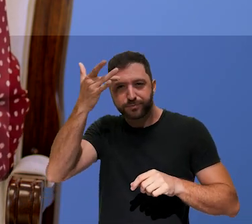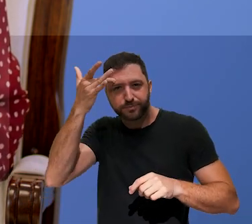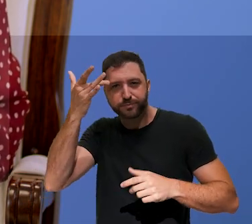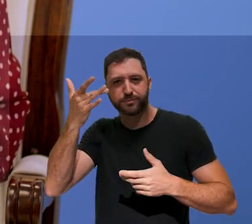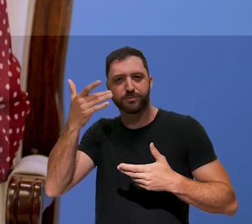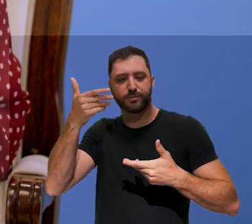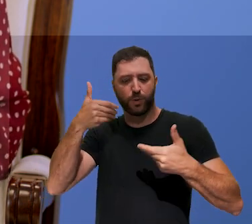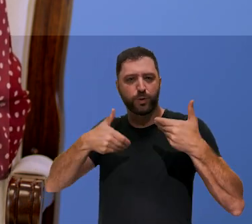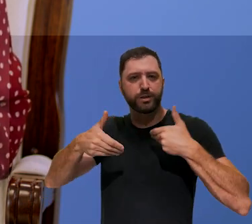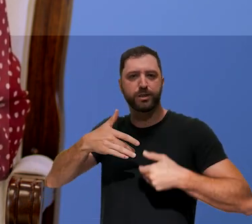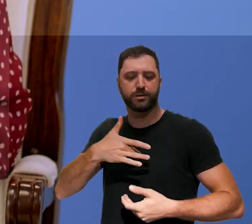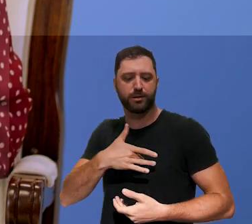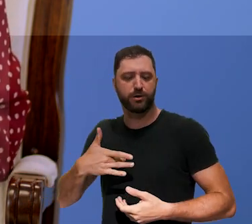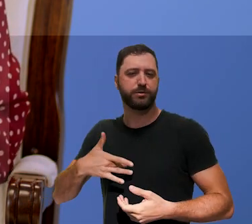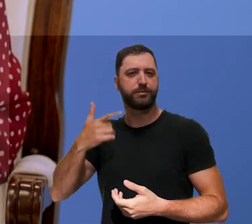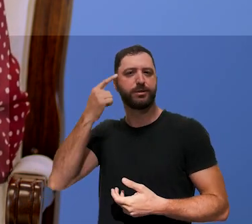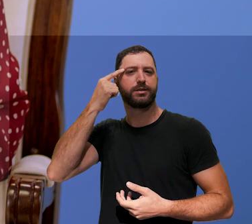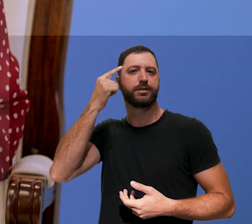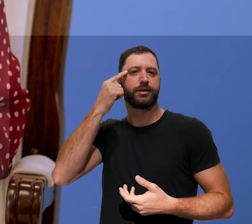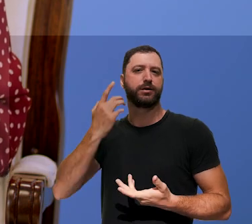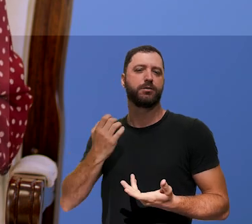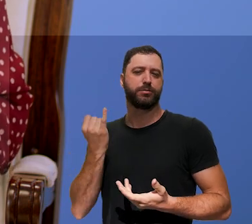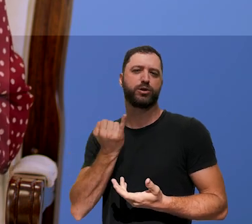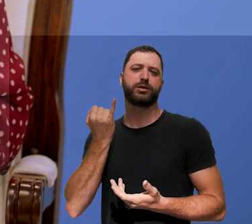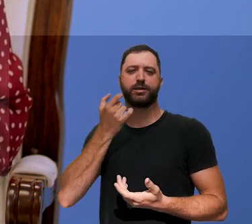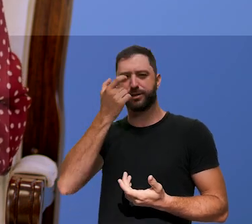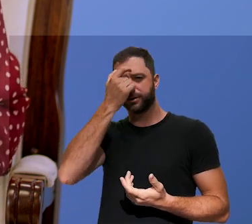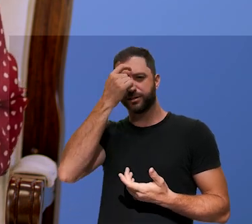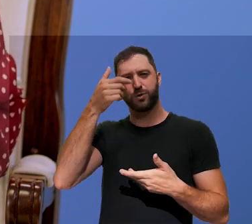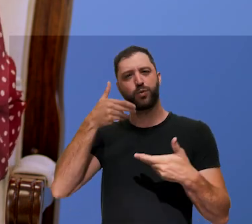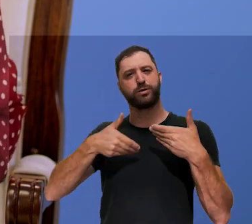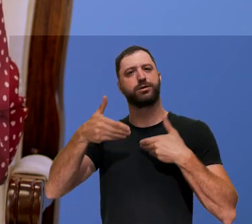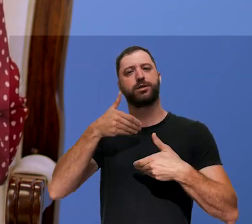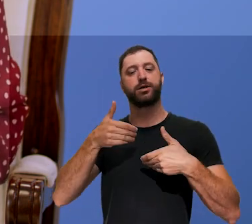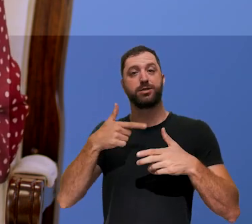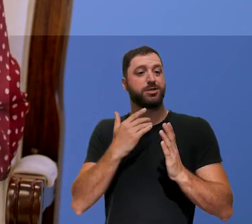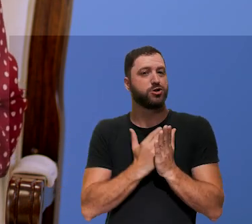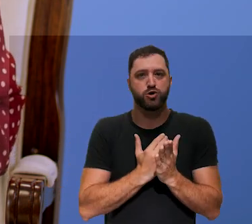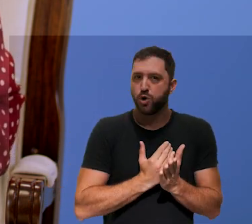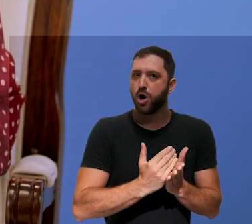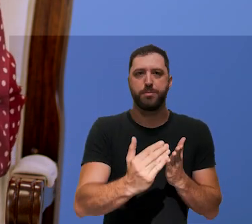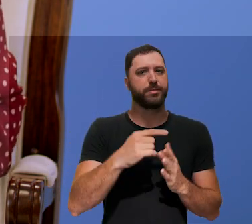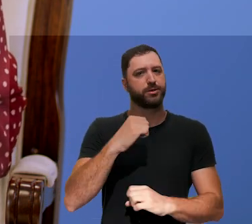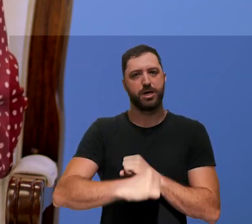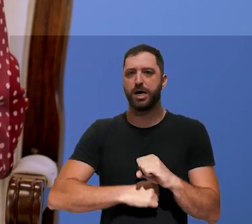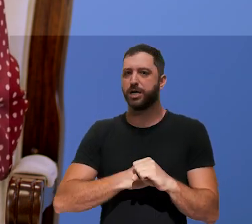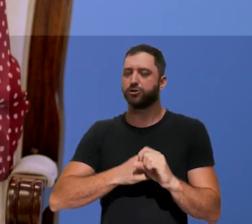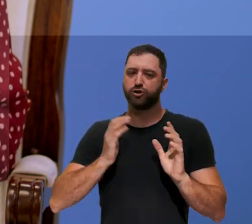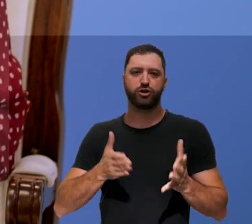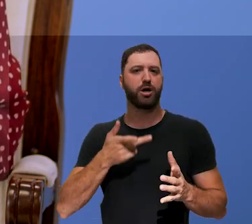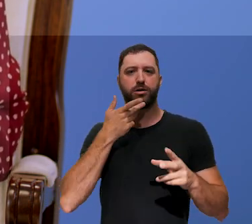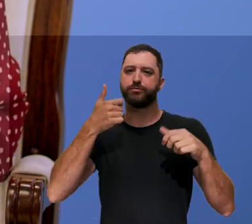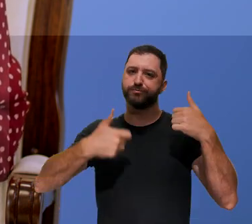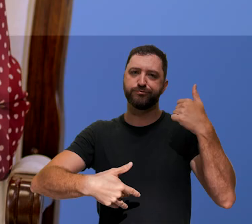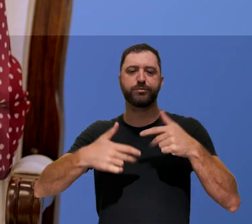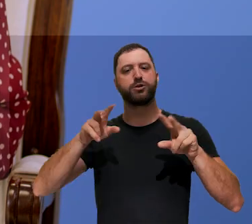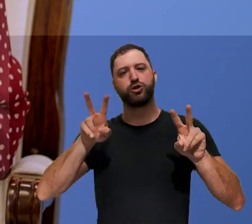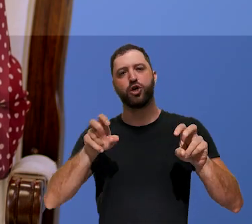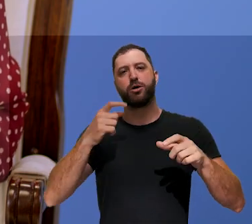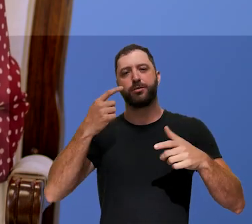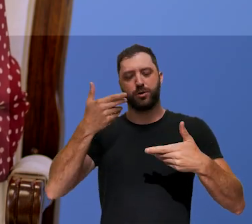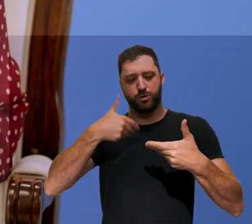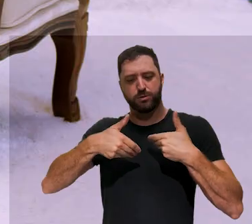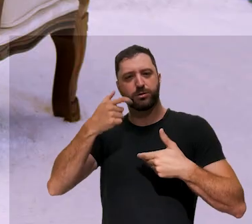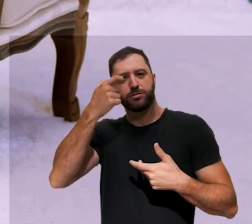mental, a gente quis trazer para você já nesse início esse conhecimento e que você vá atrás